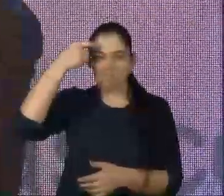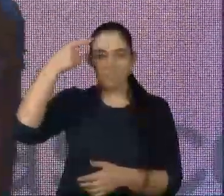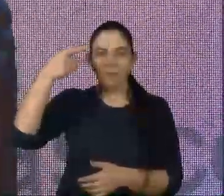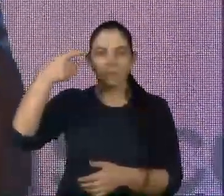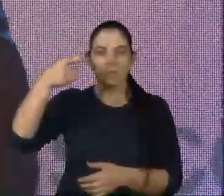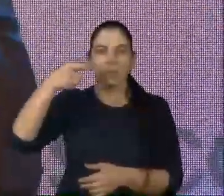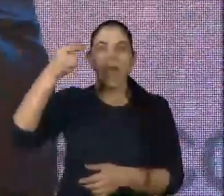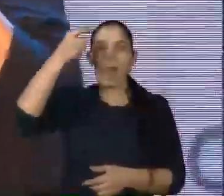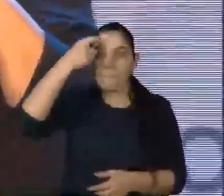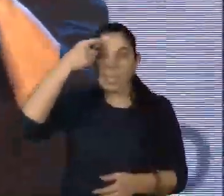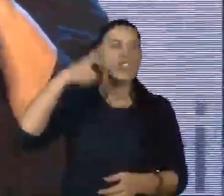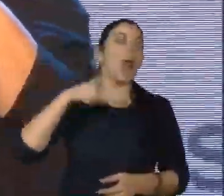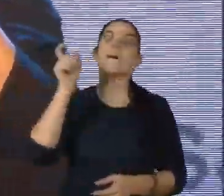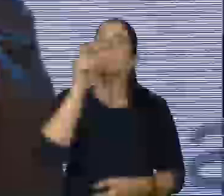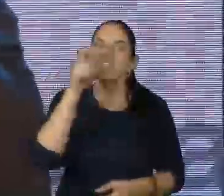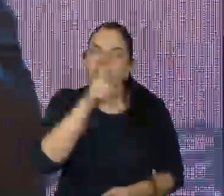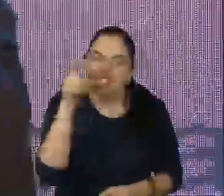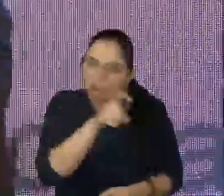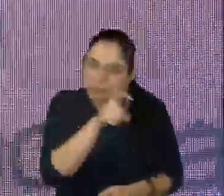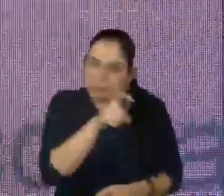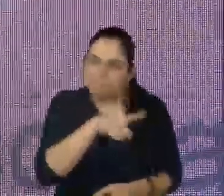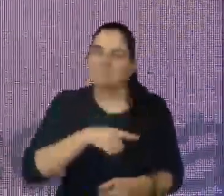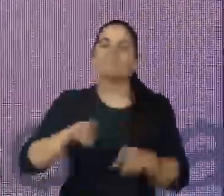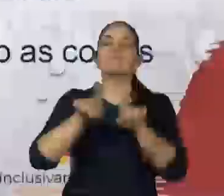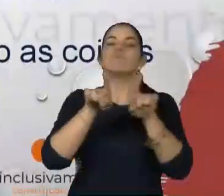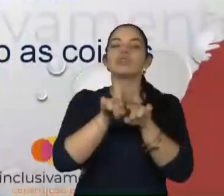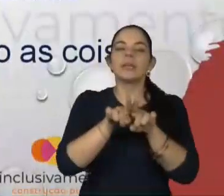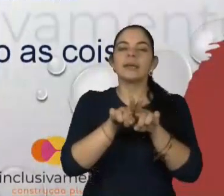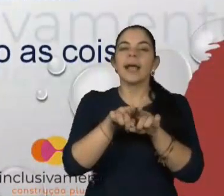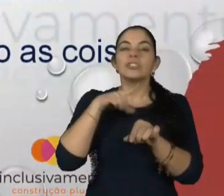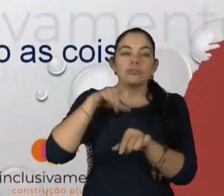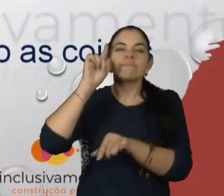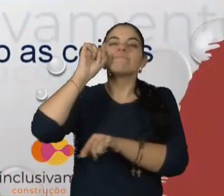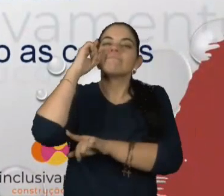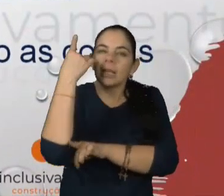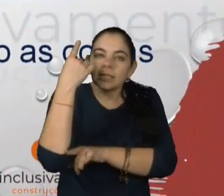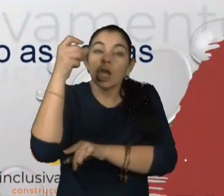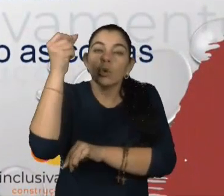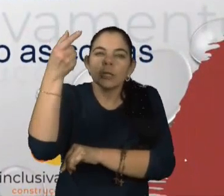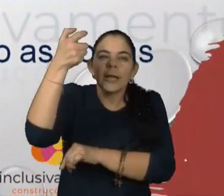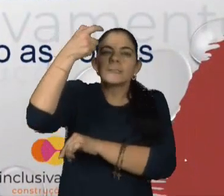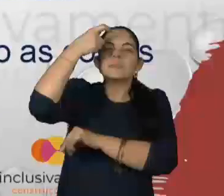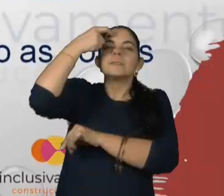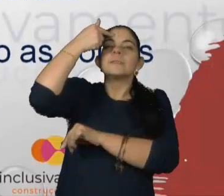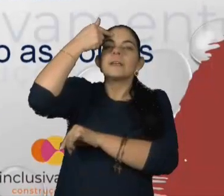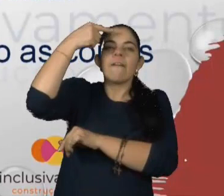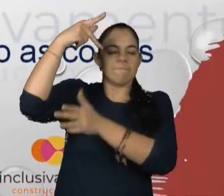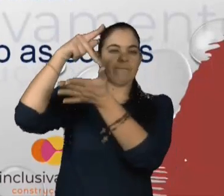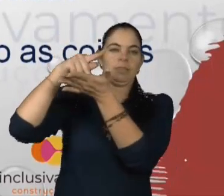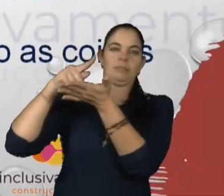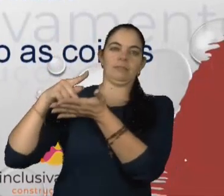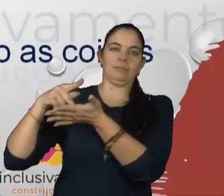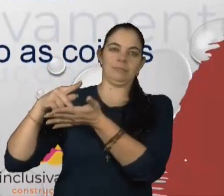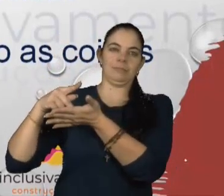ela é mentirosa, gente. Sabe por quê? Porque a gente pensa que aquilo que está aqui é verdade.